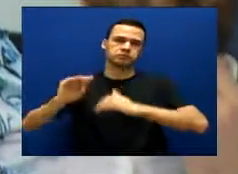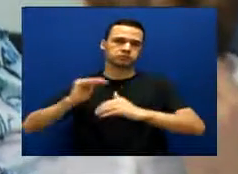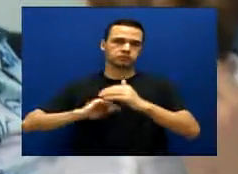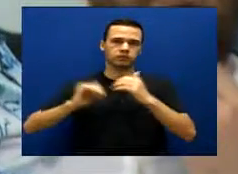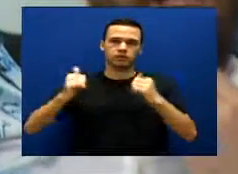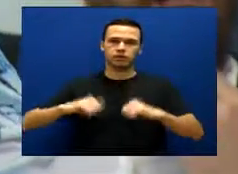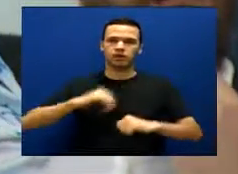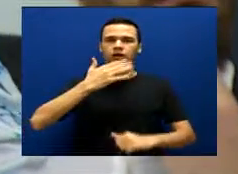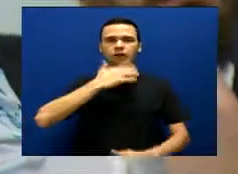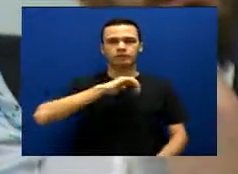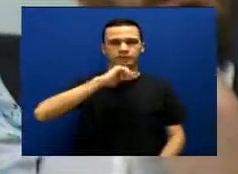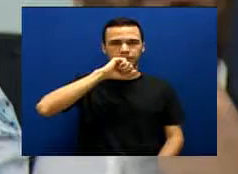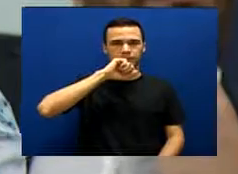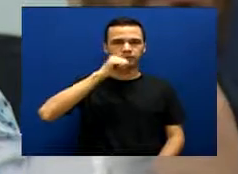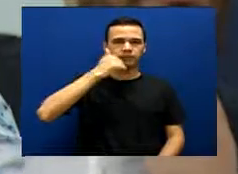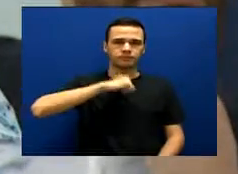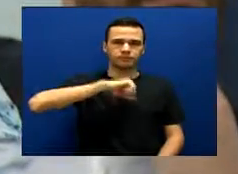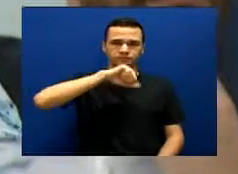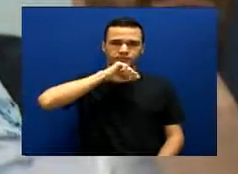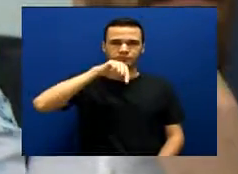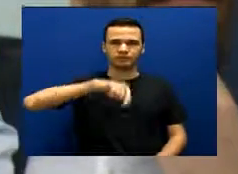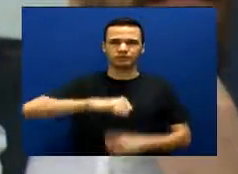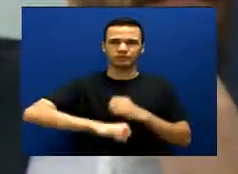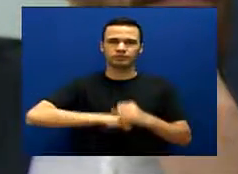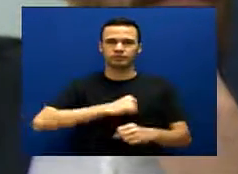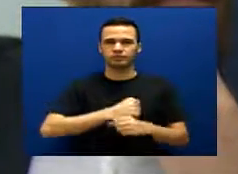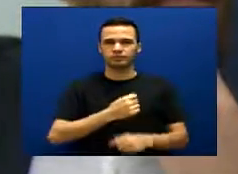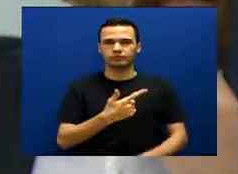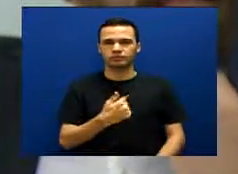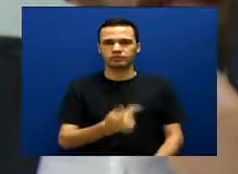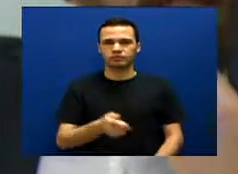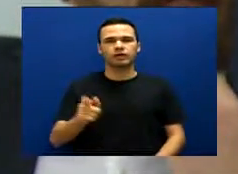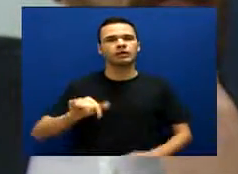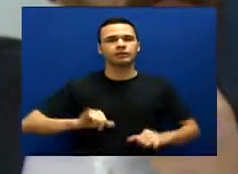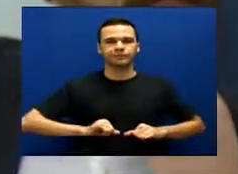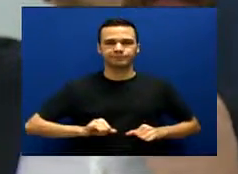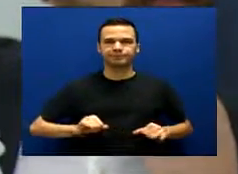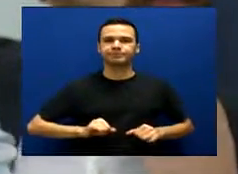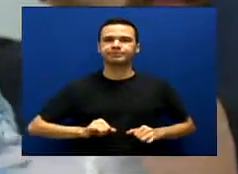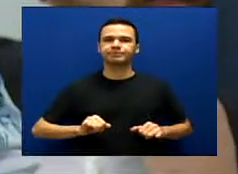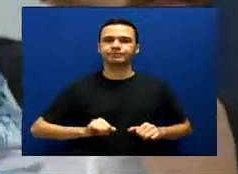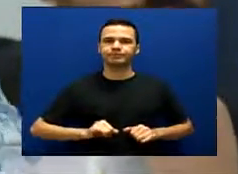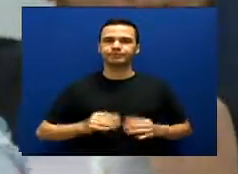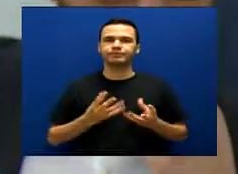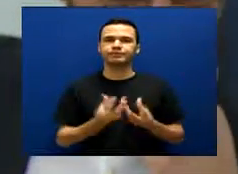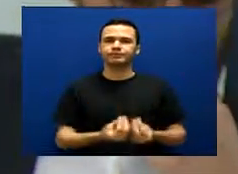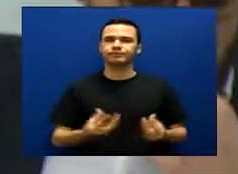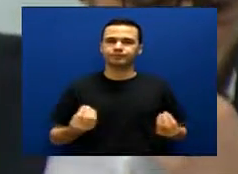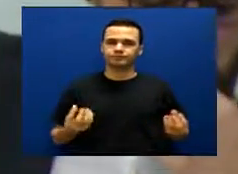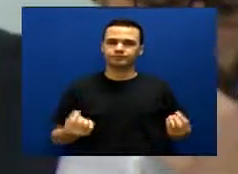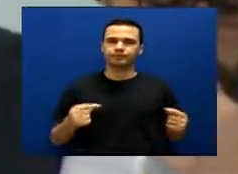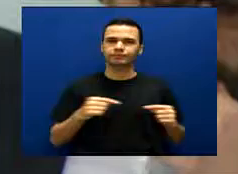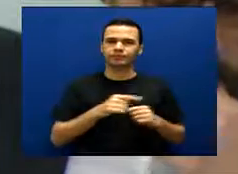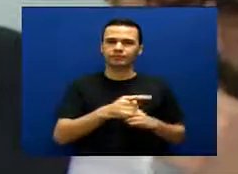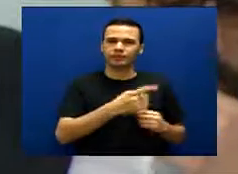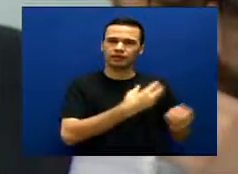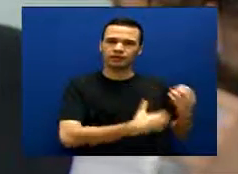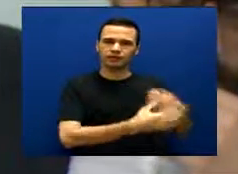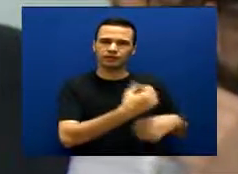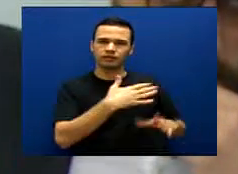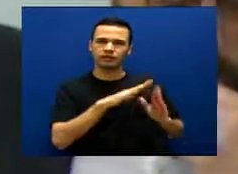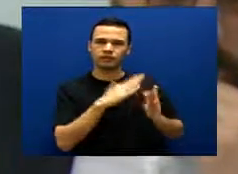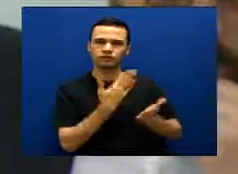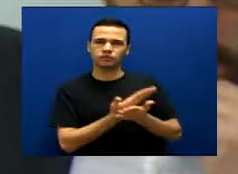Os pais e mães, neste ano que está terminando, sofreram demais com a questão do kit escolar, que